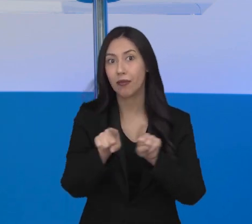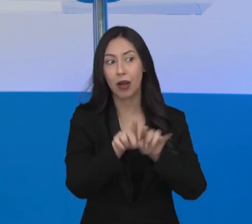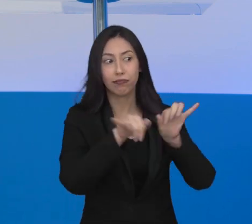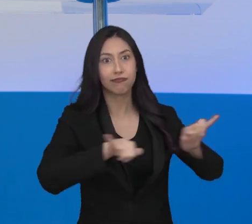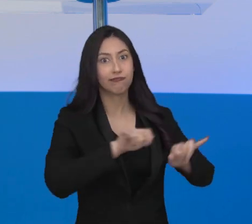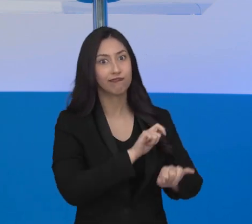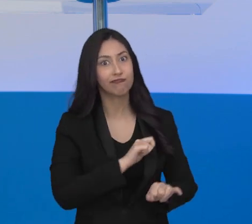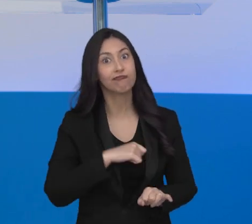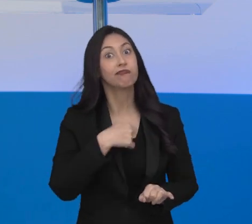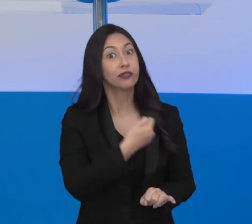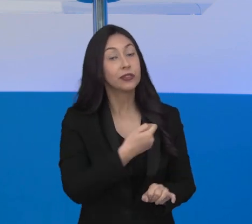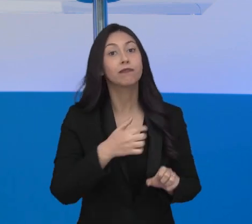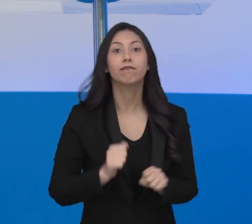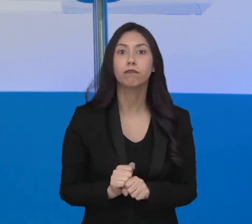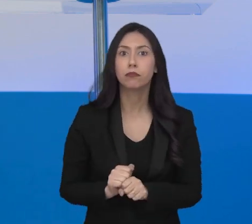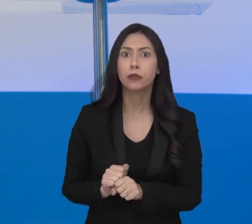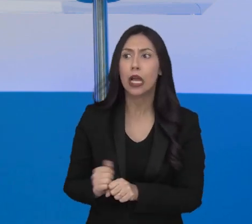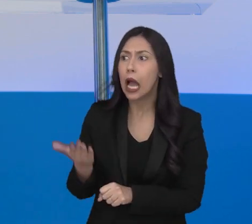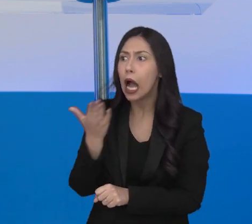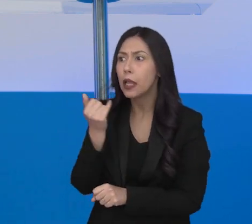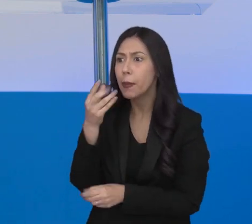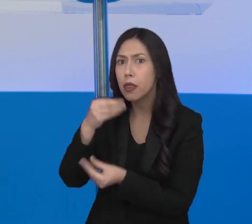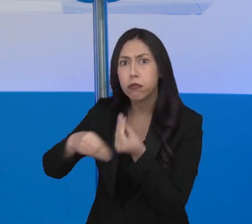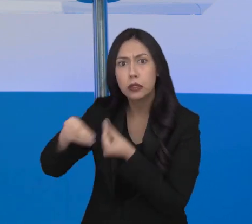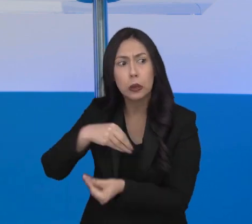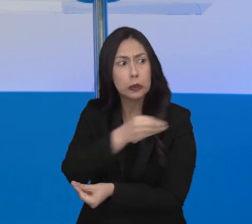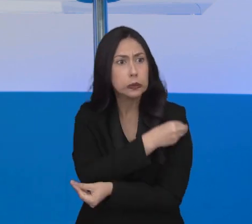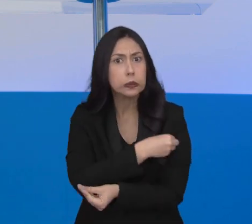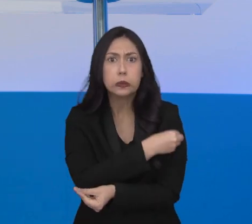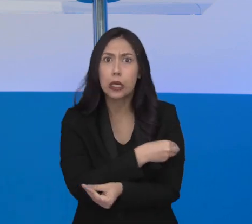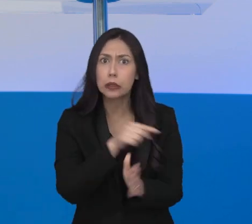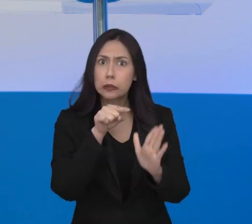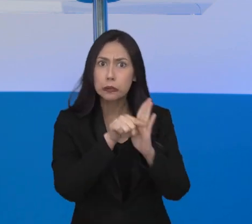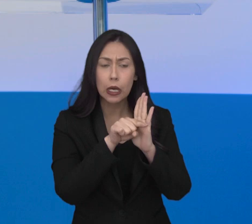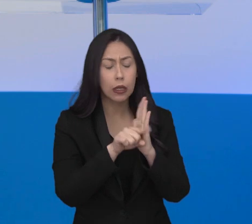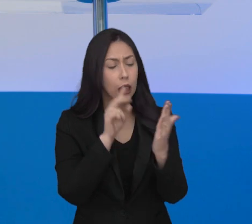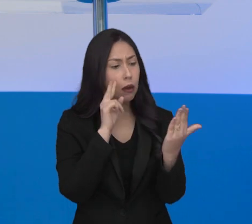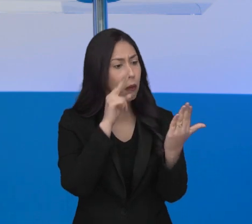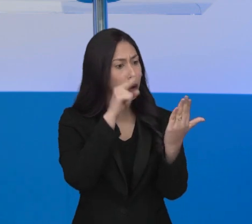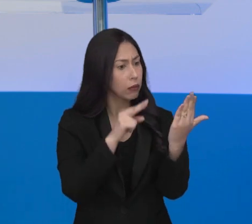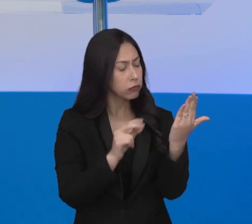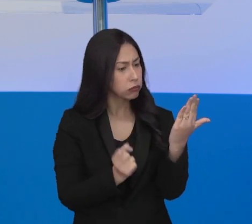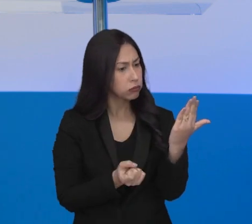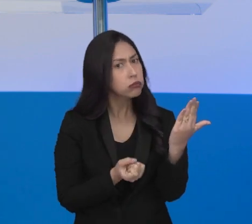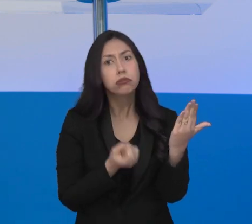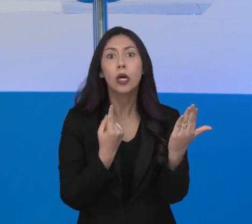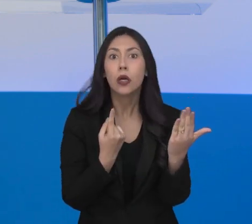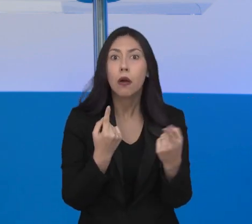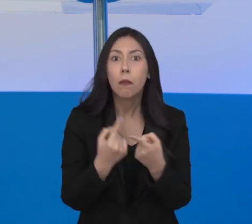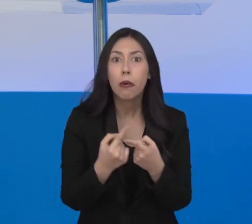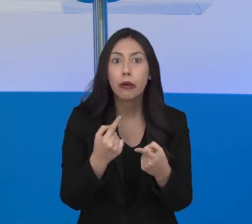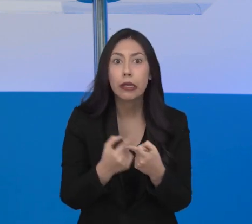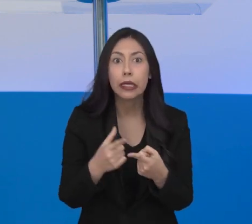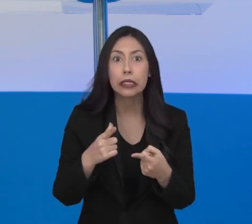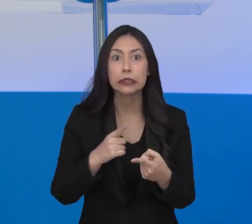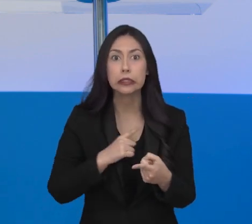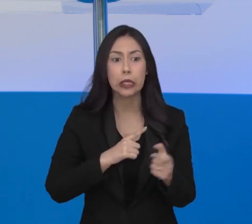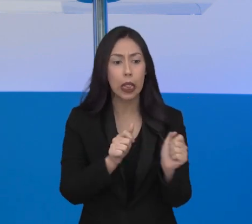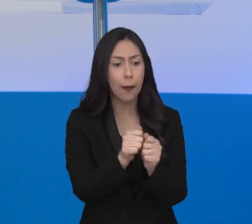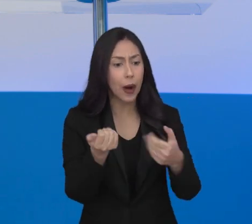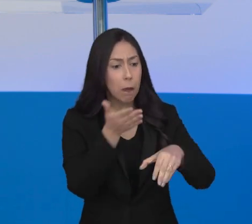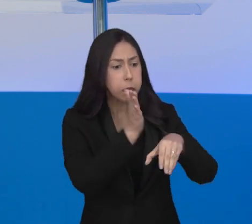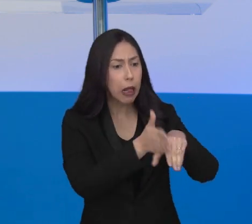ódio. Álcool nos alimentos. Pesquisa desperta surpresa entre os consumidores ao constatar alto índice de